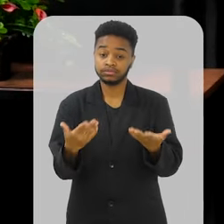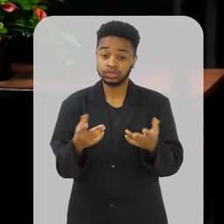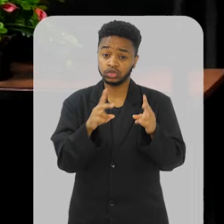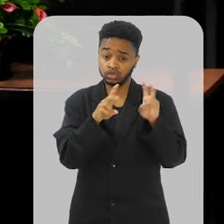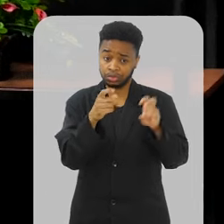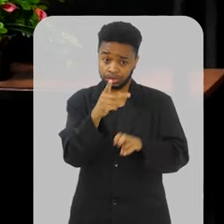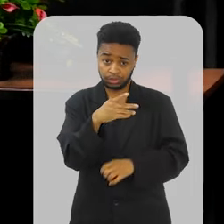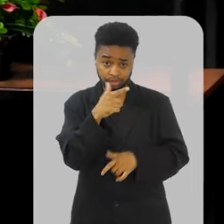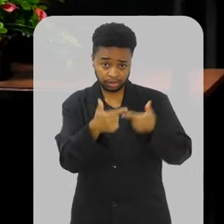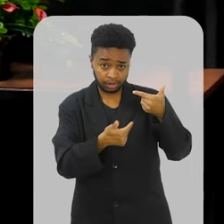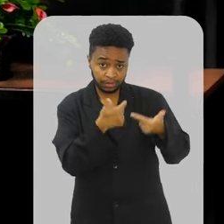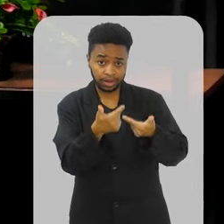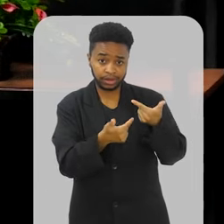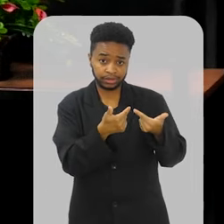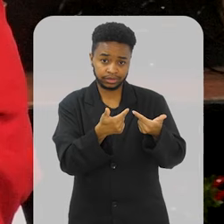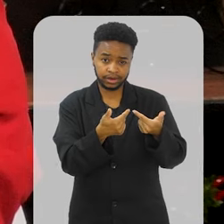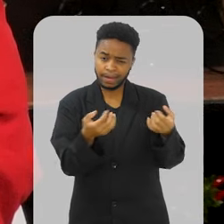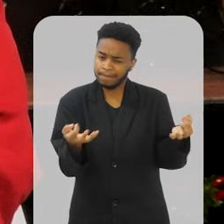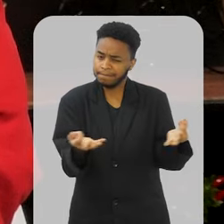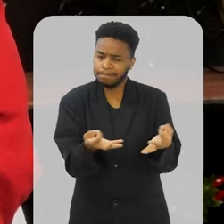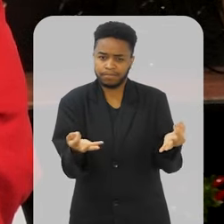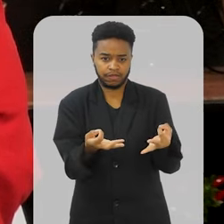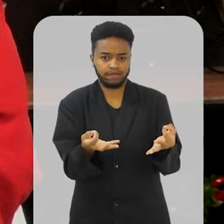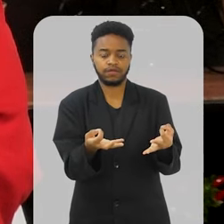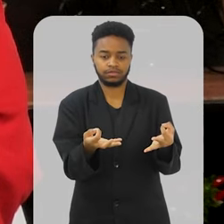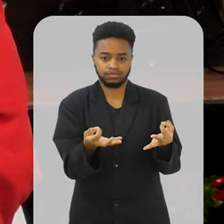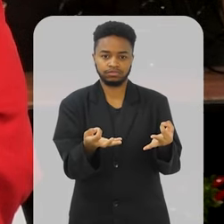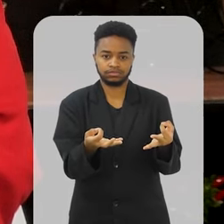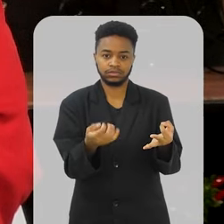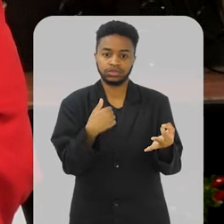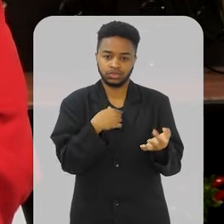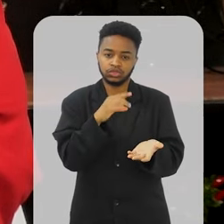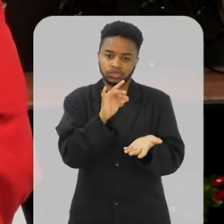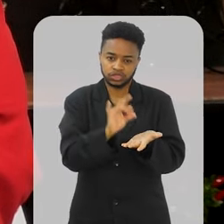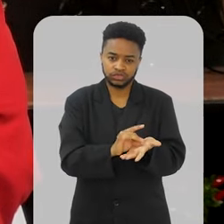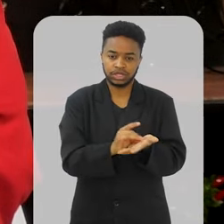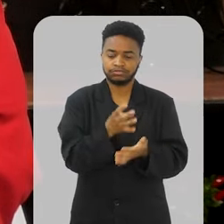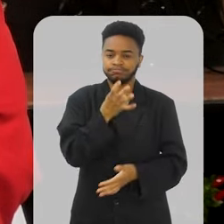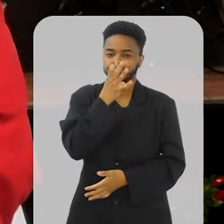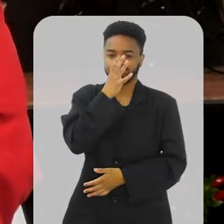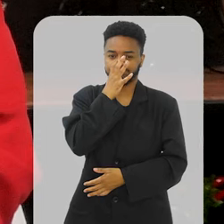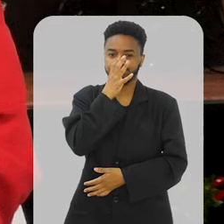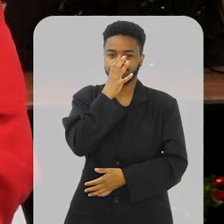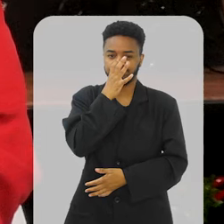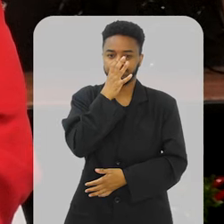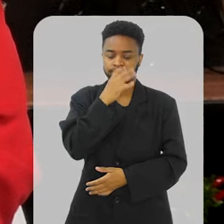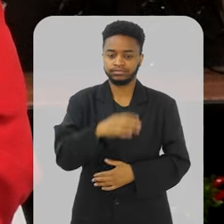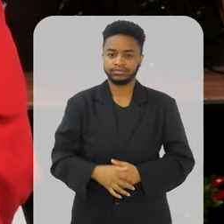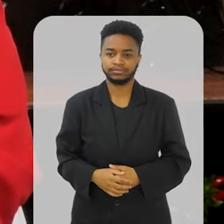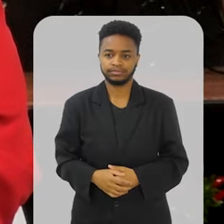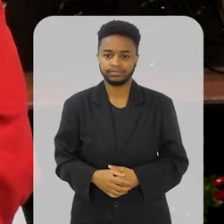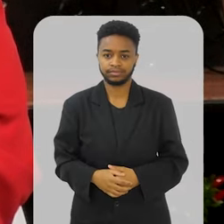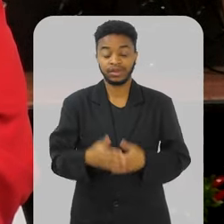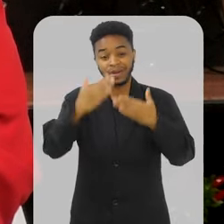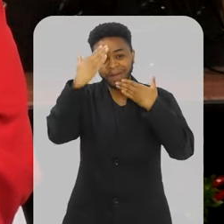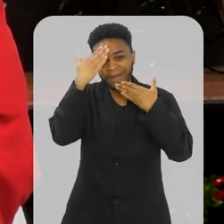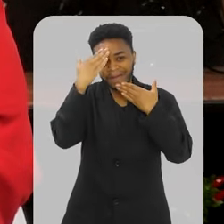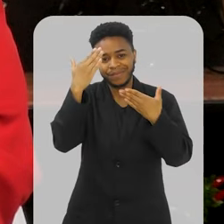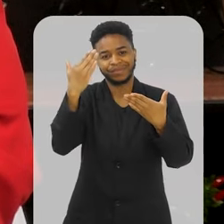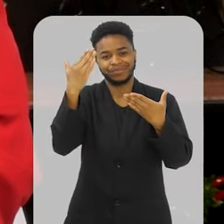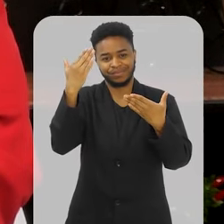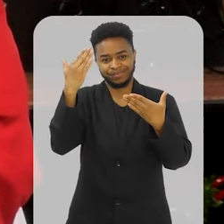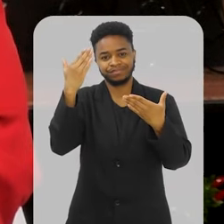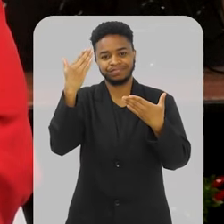contra o seu trabalho ele é perfeito eu sou realmente uma admiradora número um